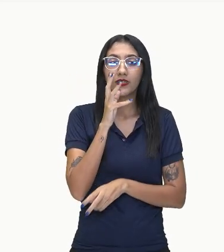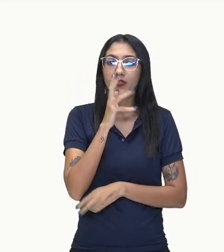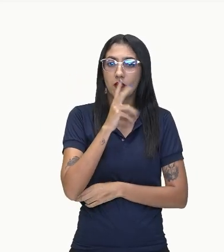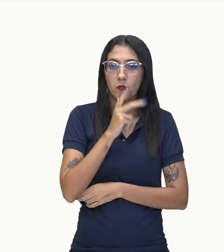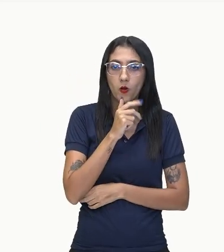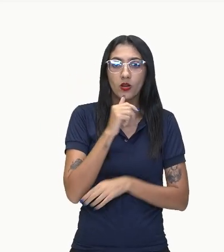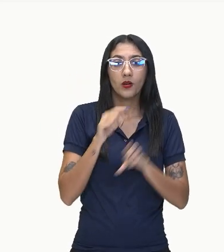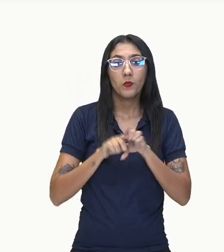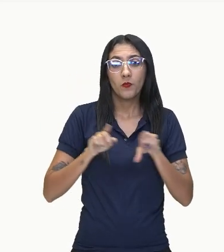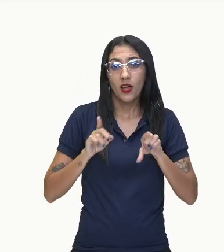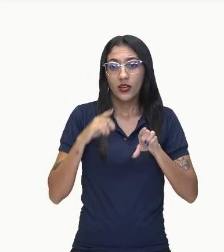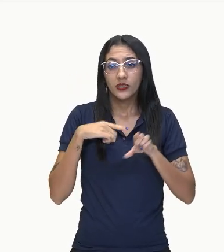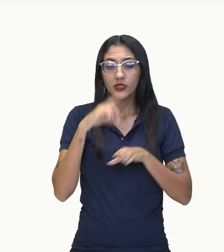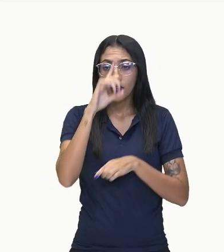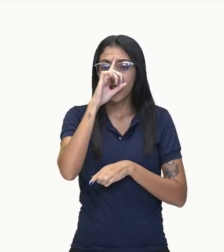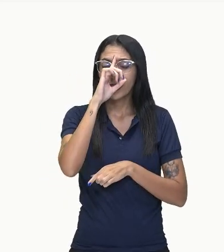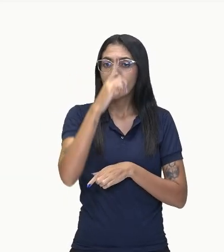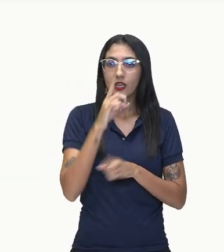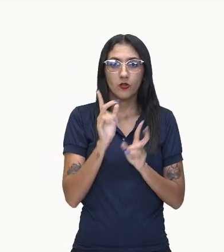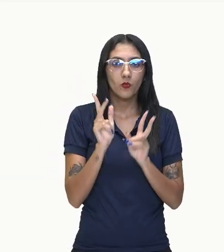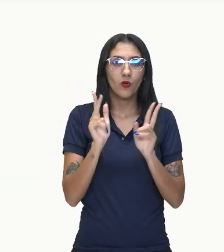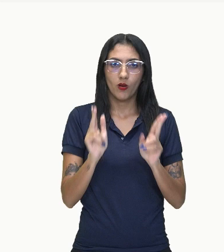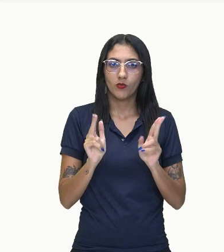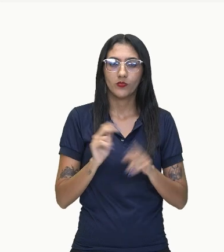a ideia sempre vai ser a mesma.